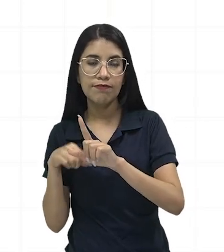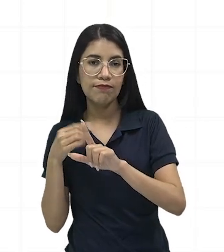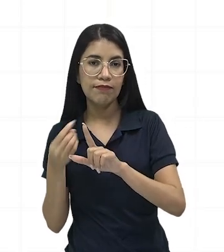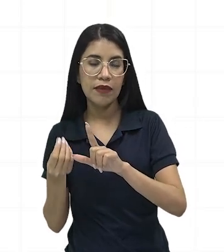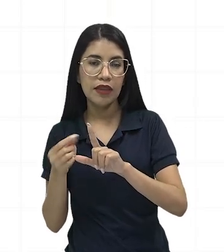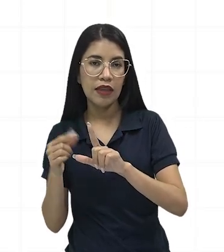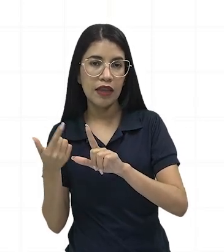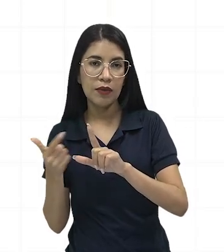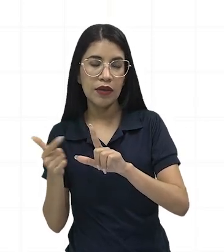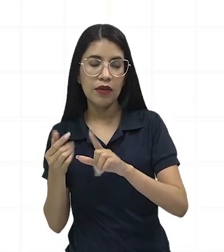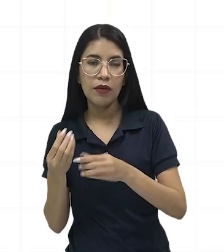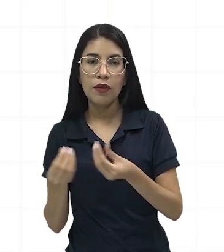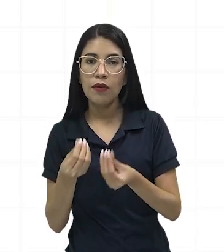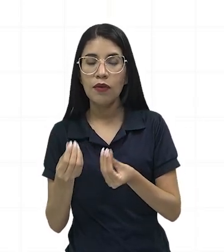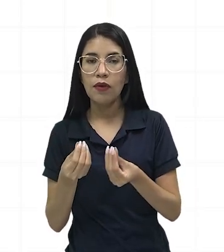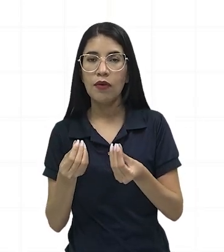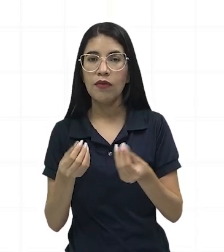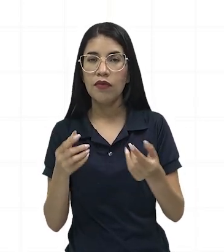de congruência.